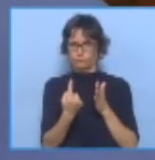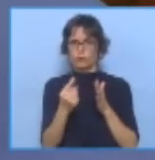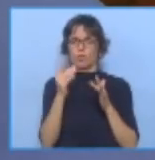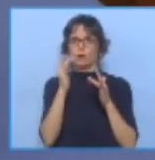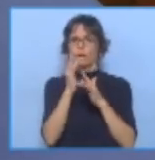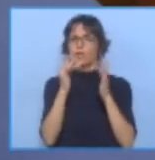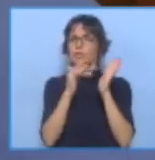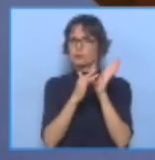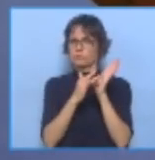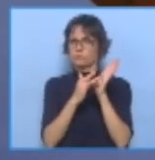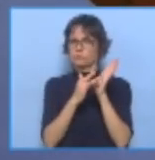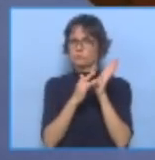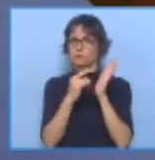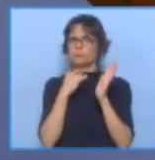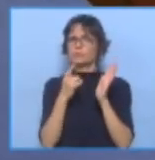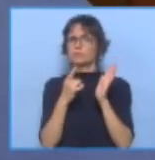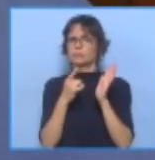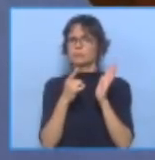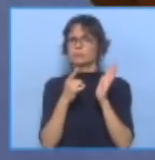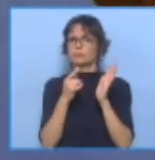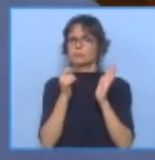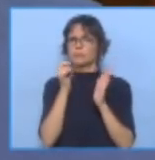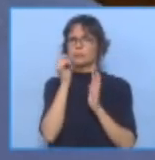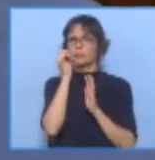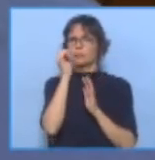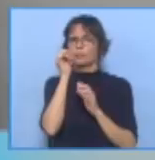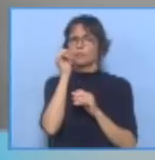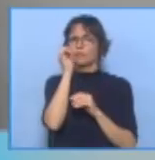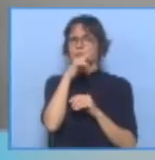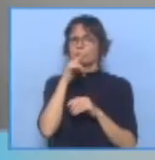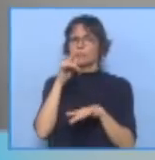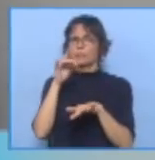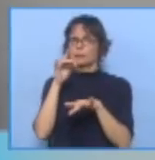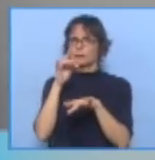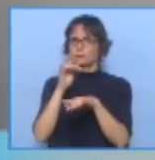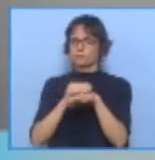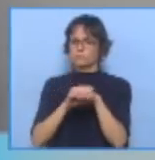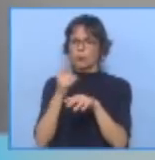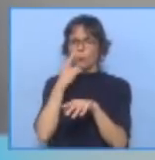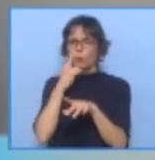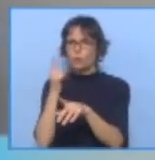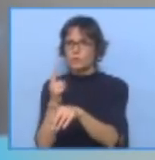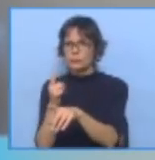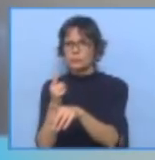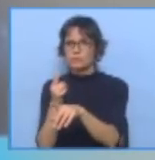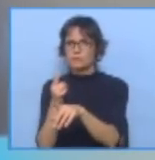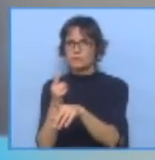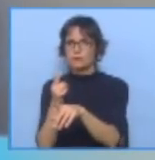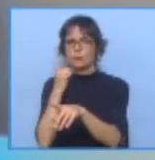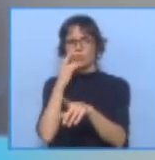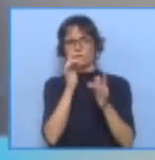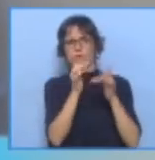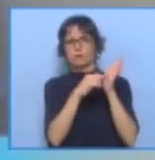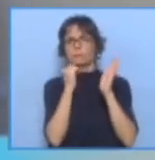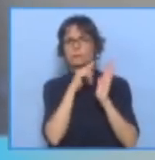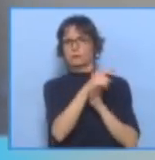que não conhecer o pecado, Deus o fez, identificou com o pecado. O que é isto de identificar com o pecado?